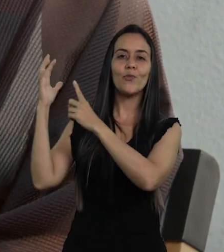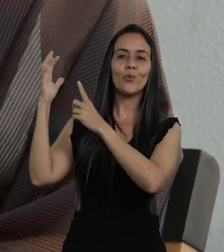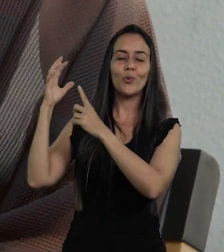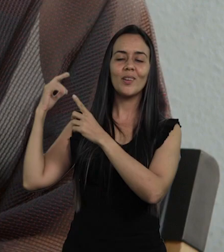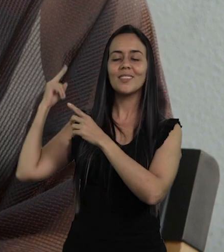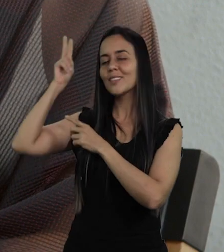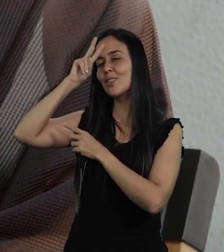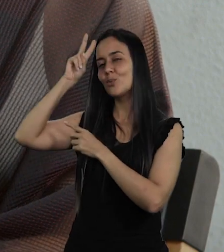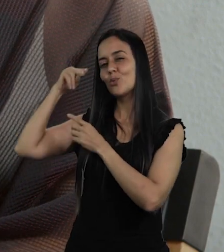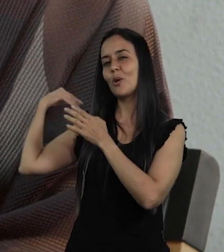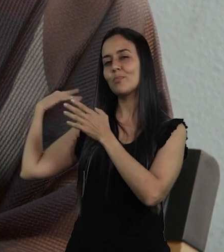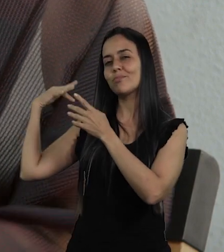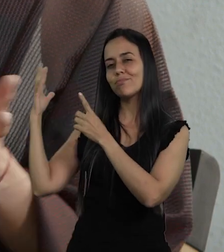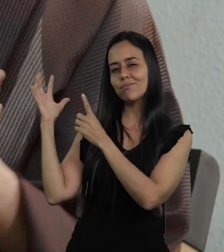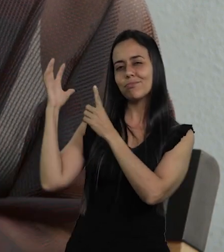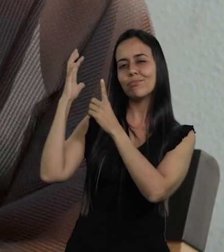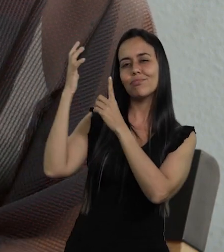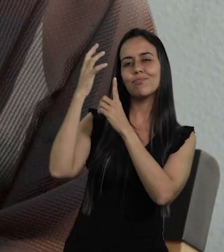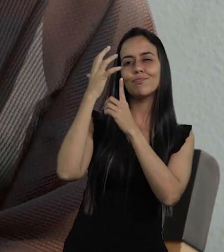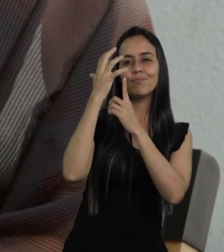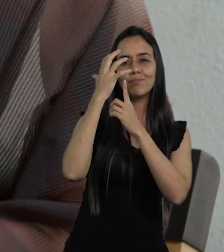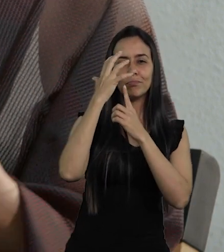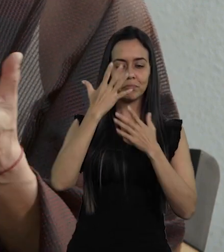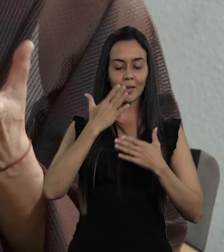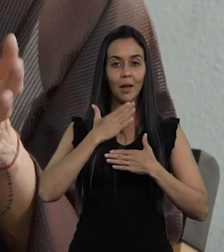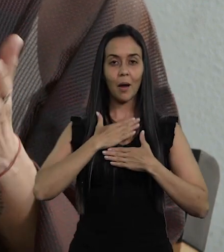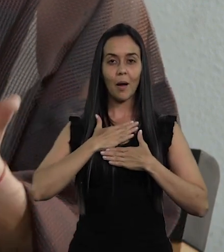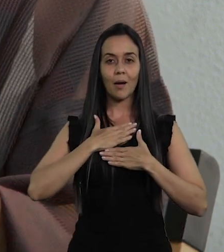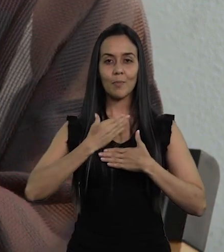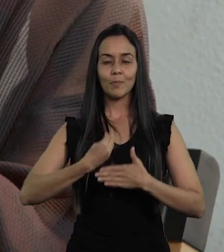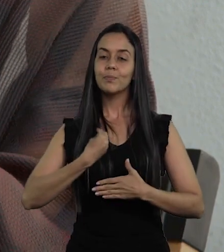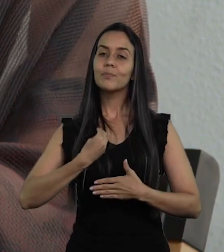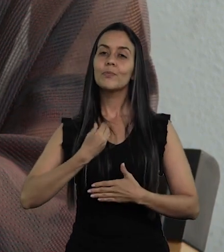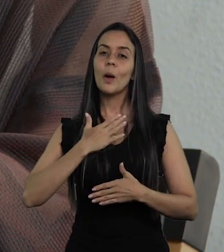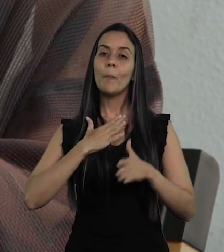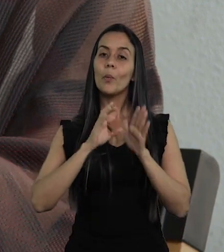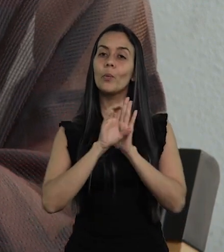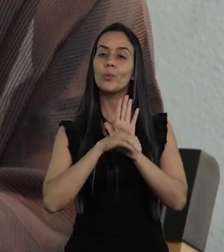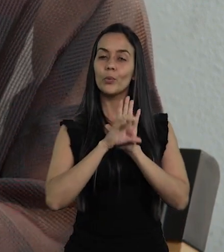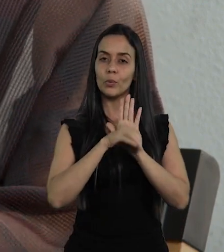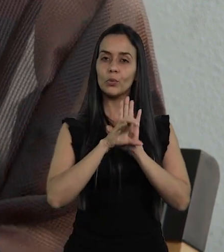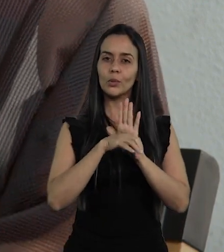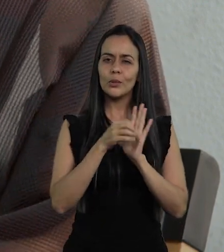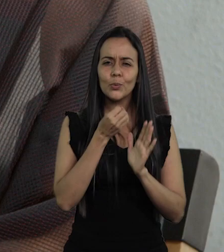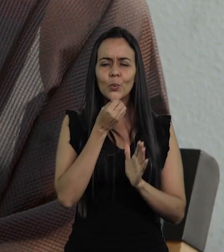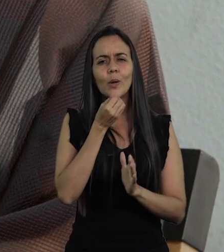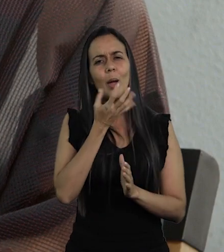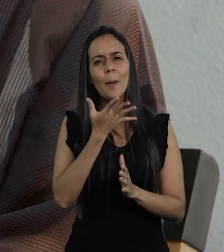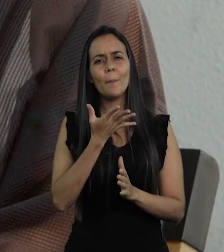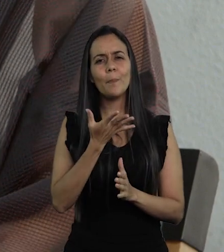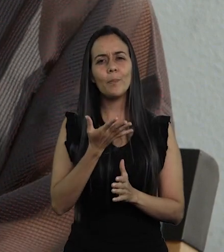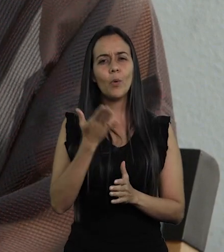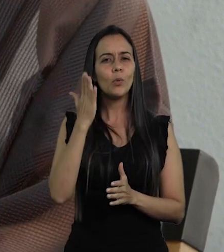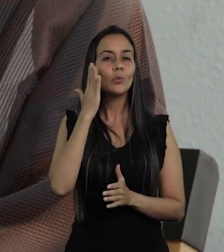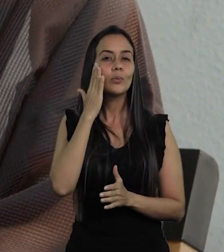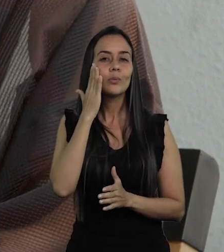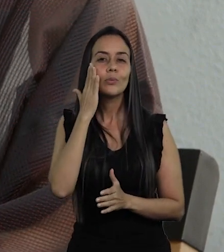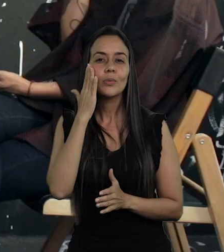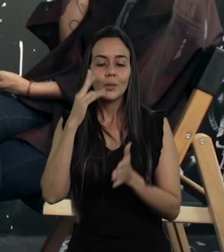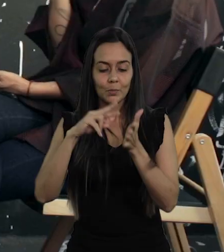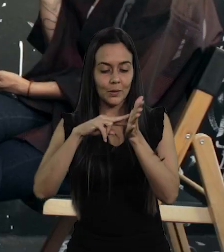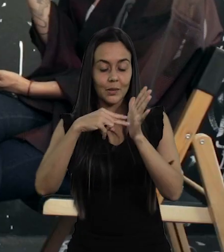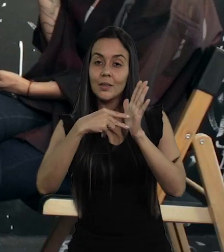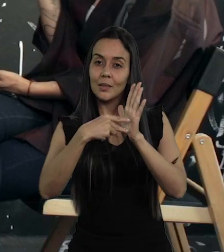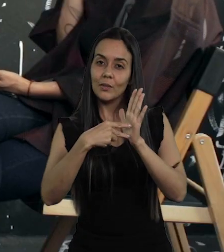histórias, né? Eu sinto que vai ser muito bom, assim, né? Poder tocar, né? Nesse objeto livro,